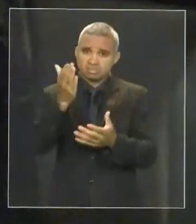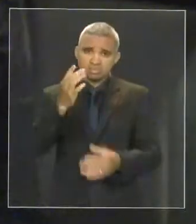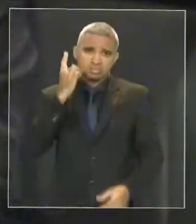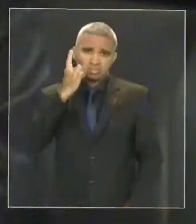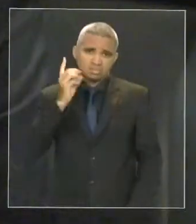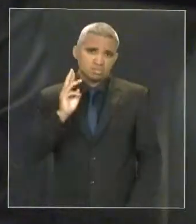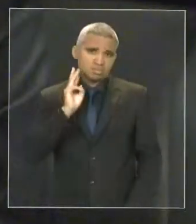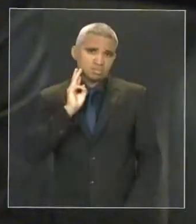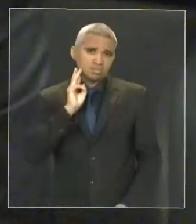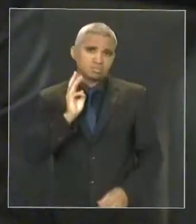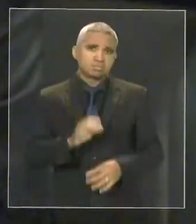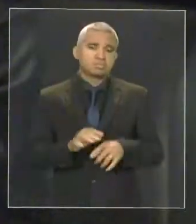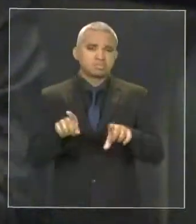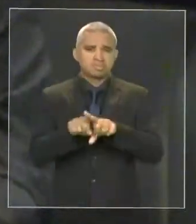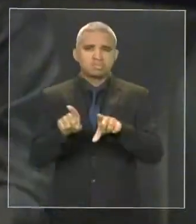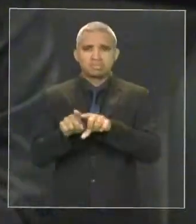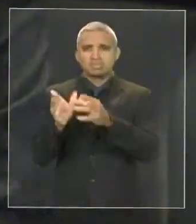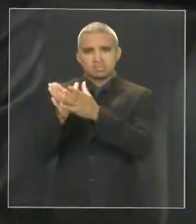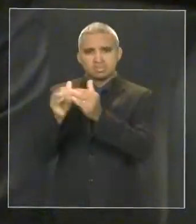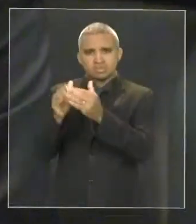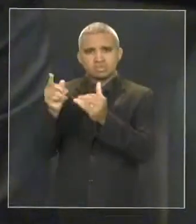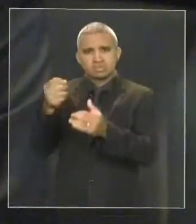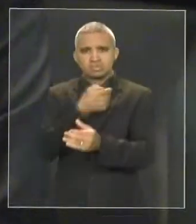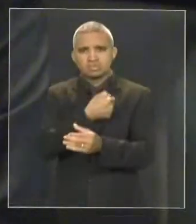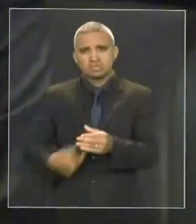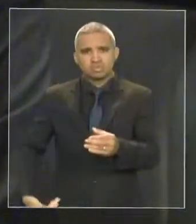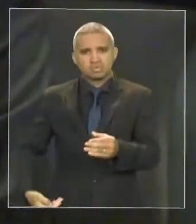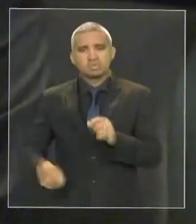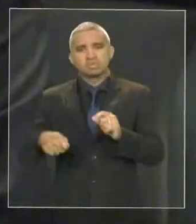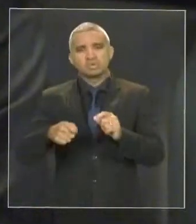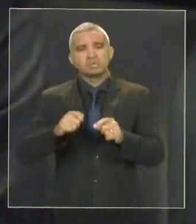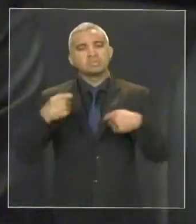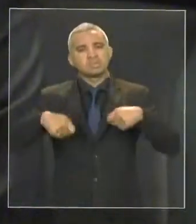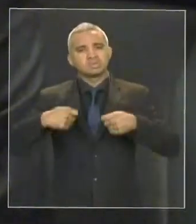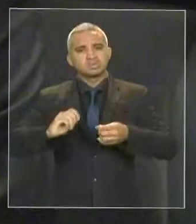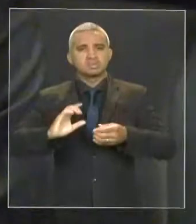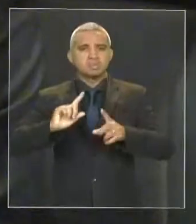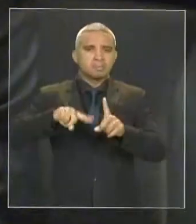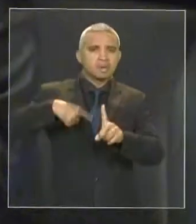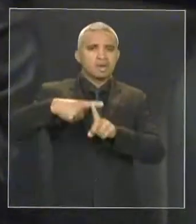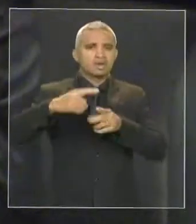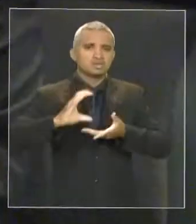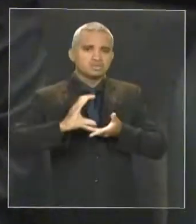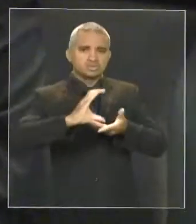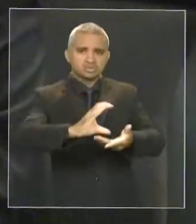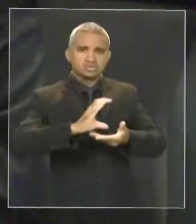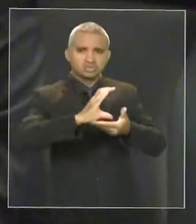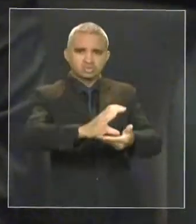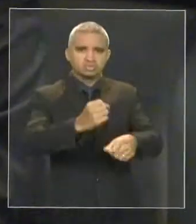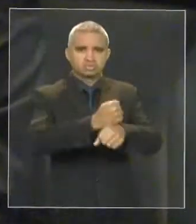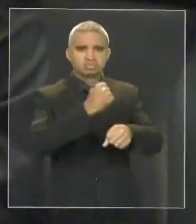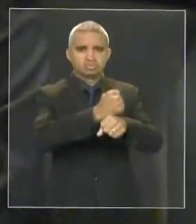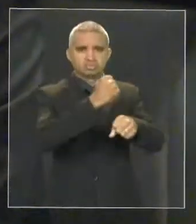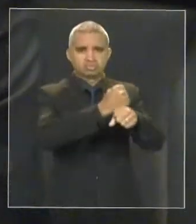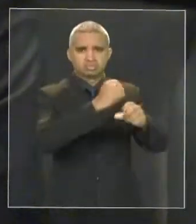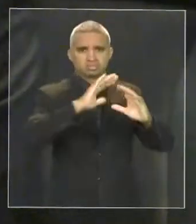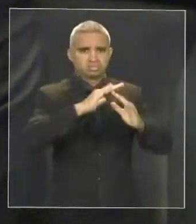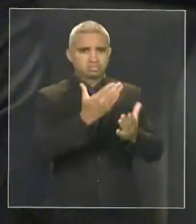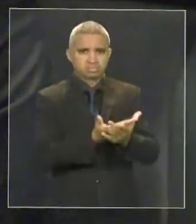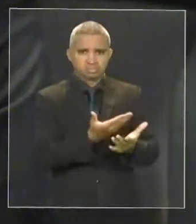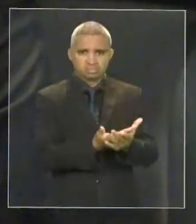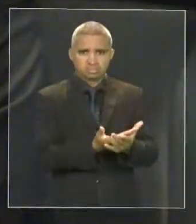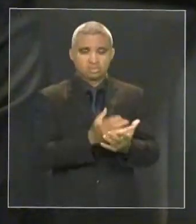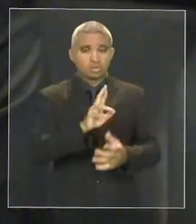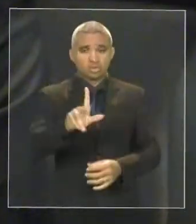e invista mais em escola, tendo em vista que oficialmente somente 10 escolas foram entregues. Diga-se de passagem, quem está dizendo não é